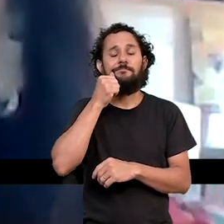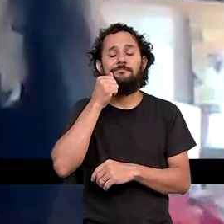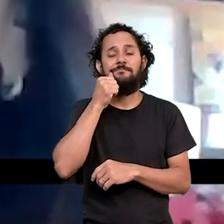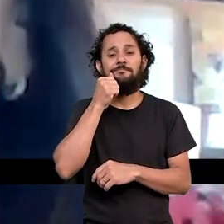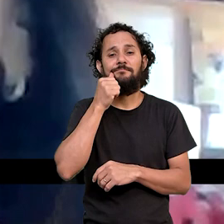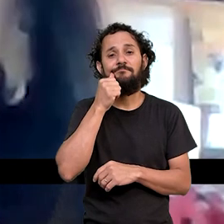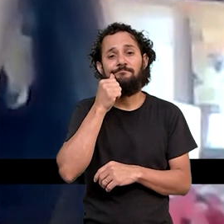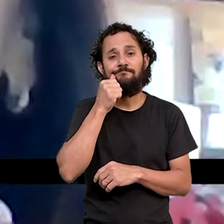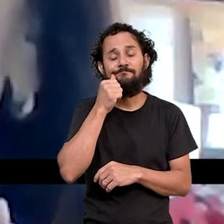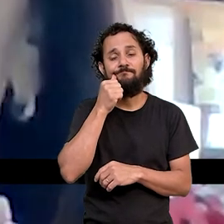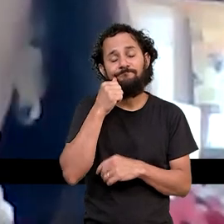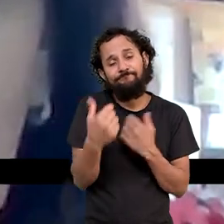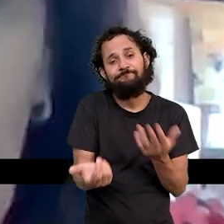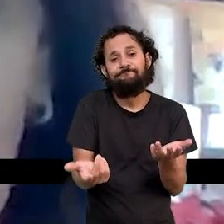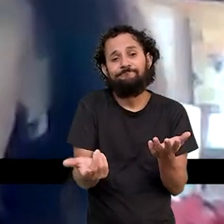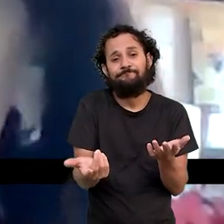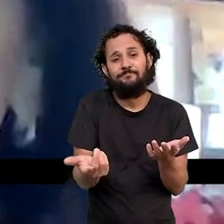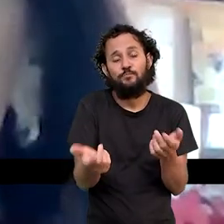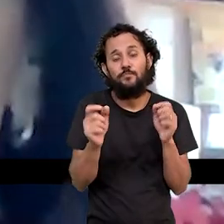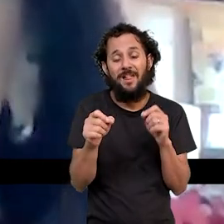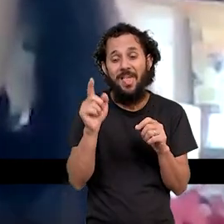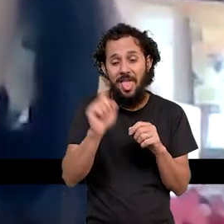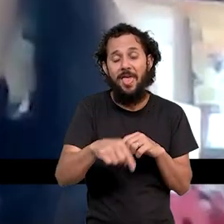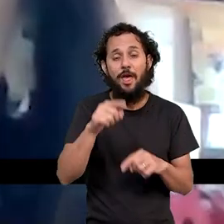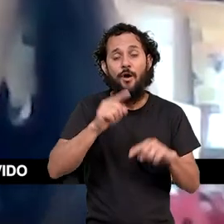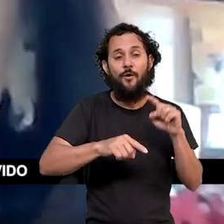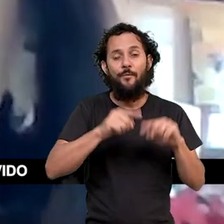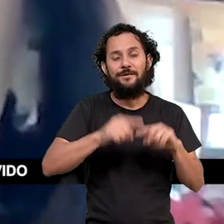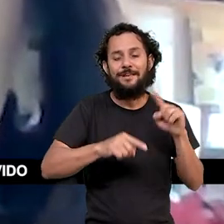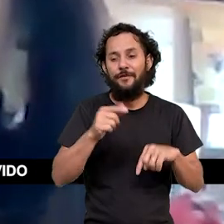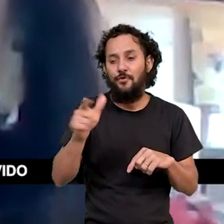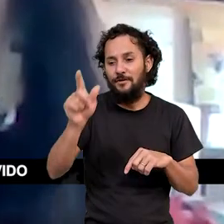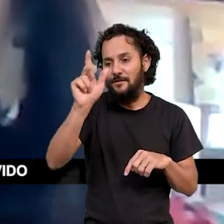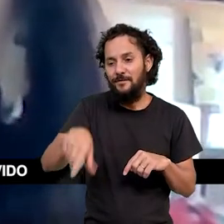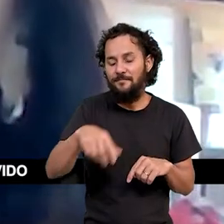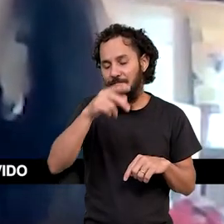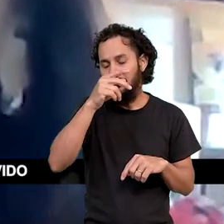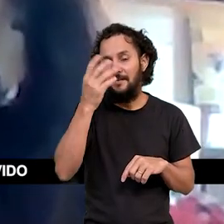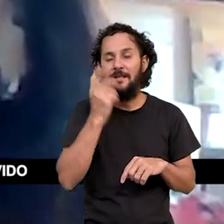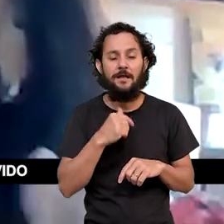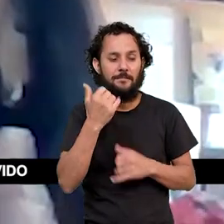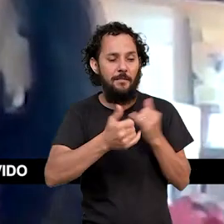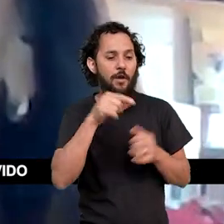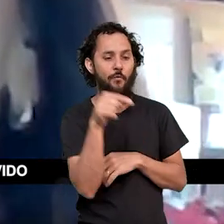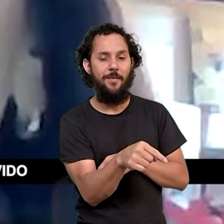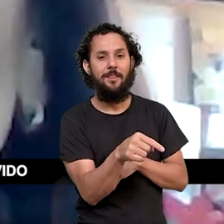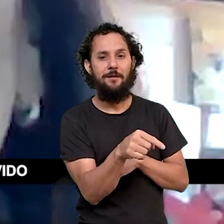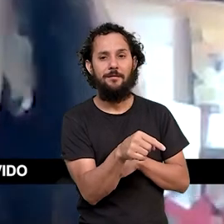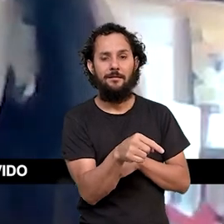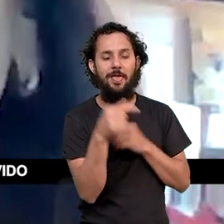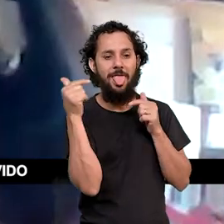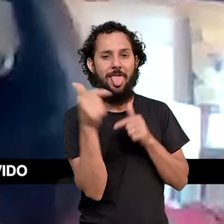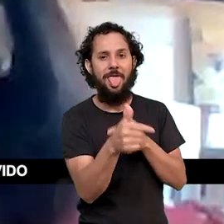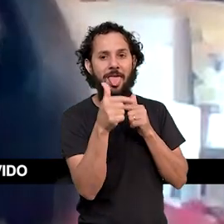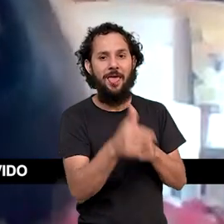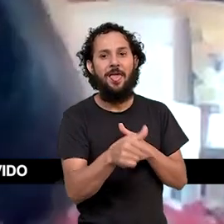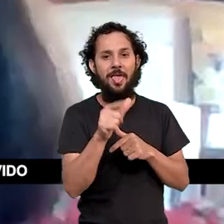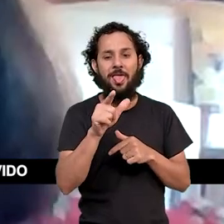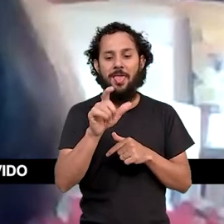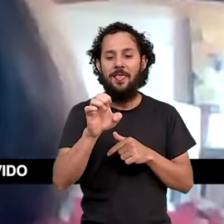sacrificados e sendo objetos de brincadeiras e os